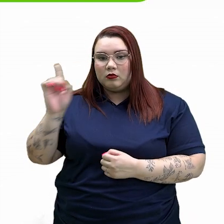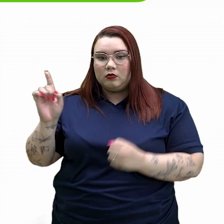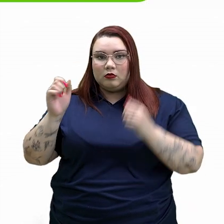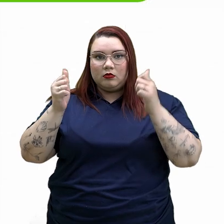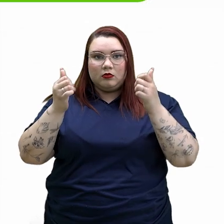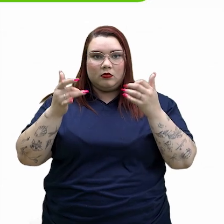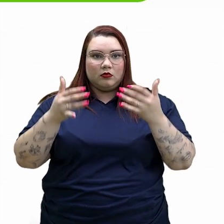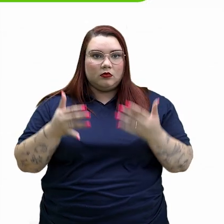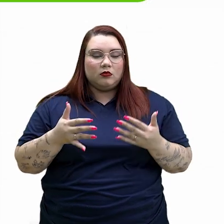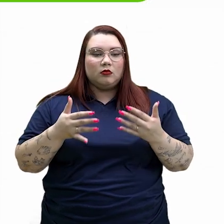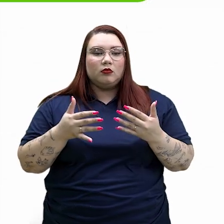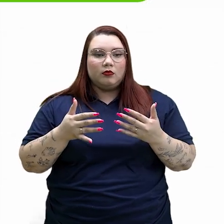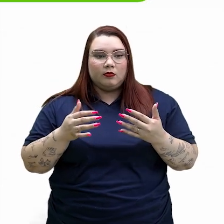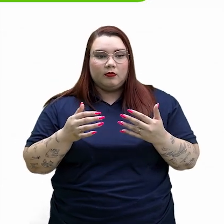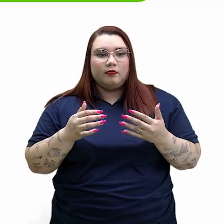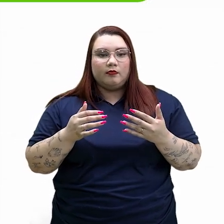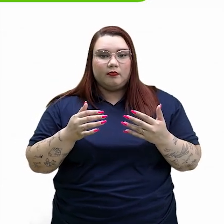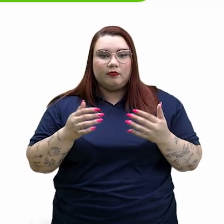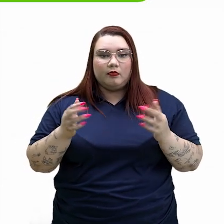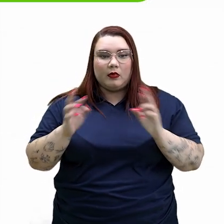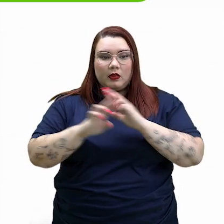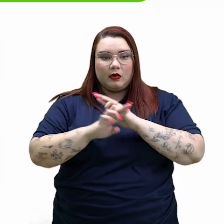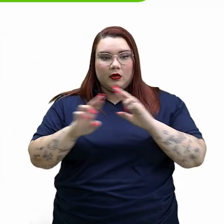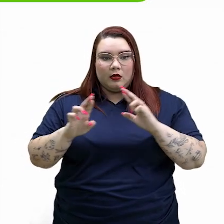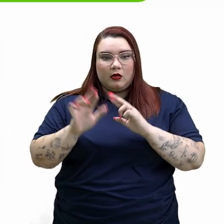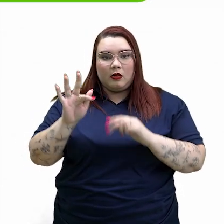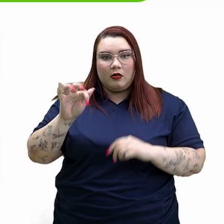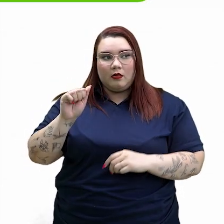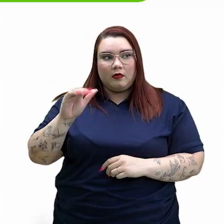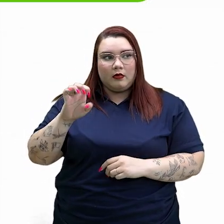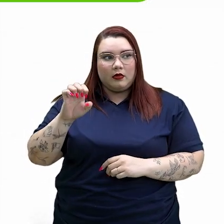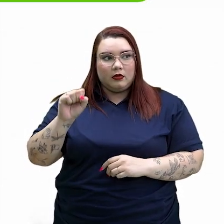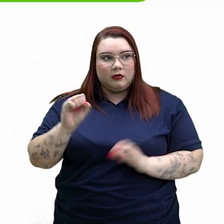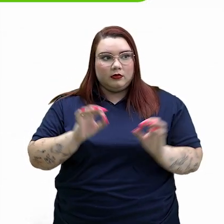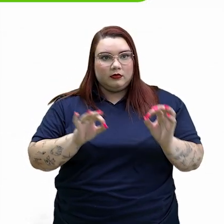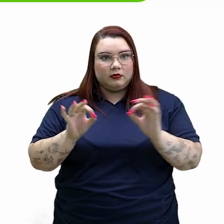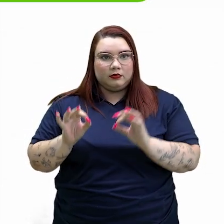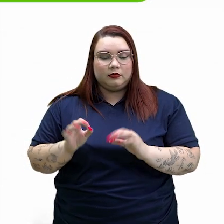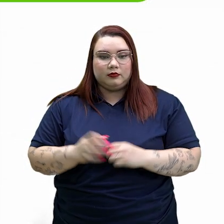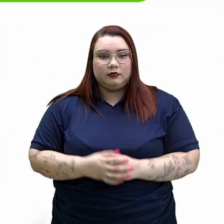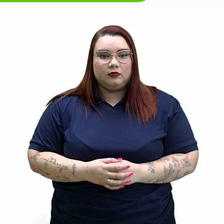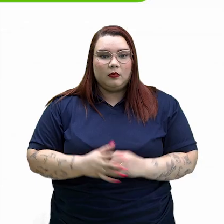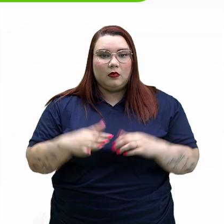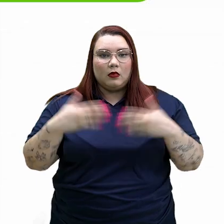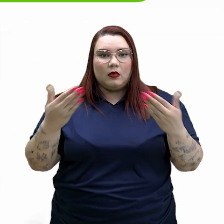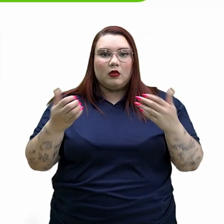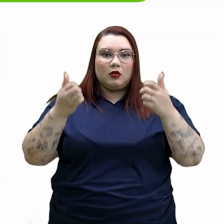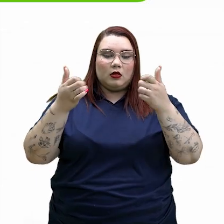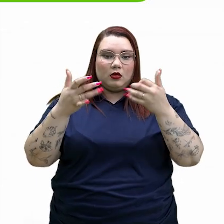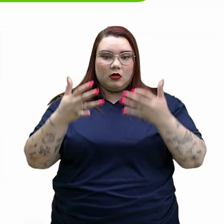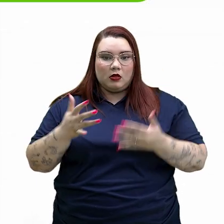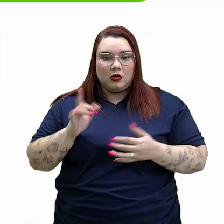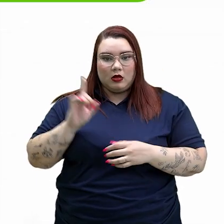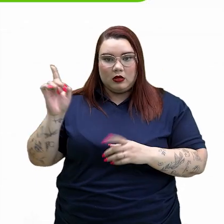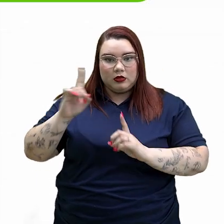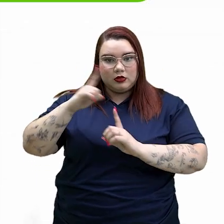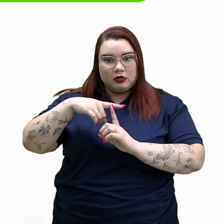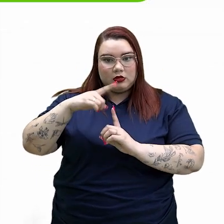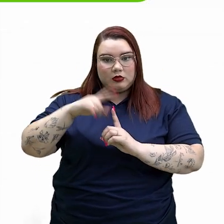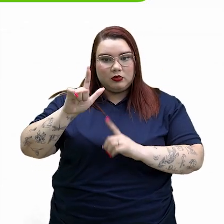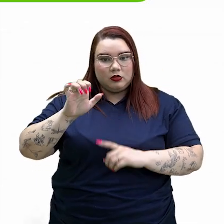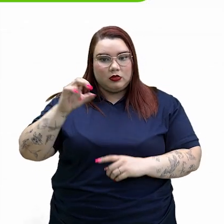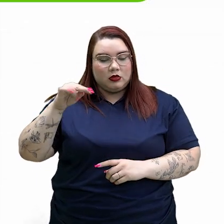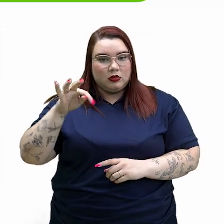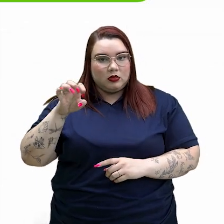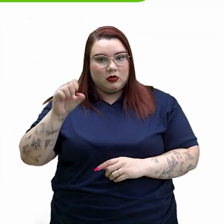esféricas envolvem aí as faces da lente. Aí, quando se fala sobre essas lentes,